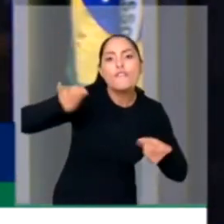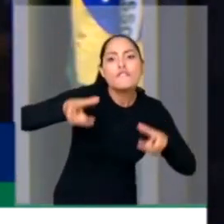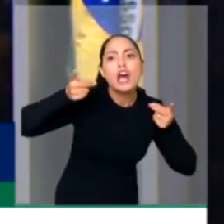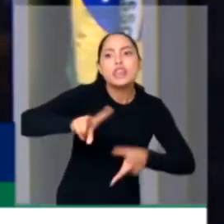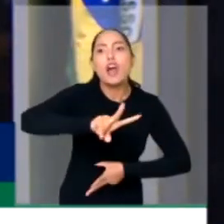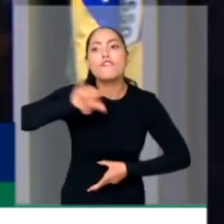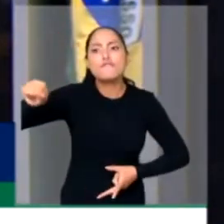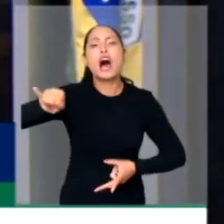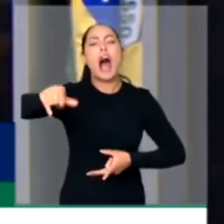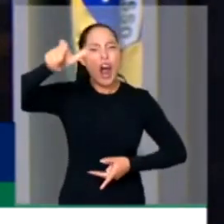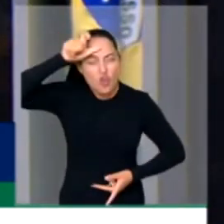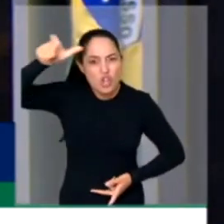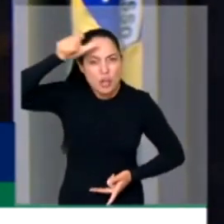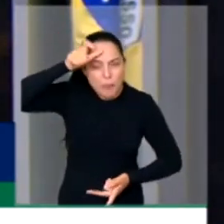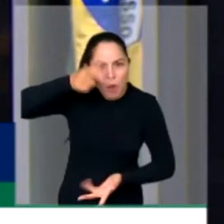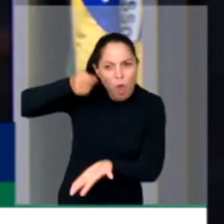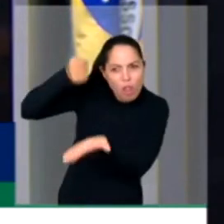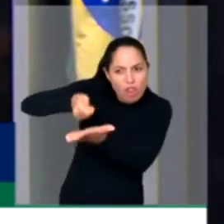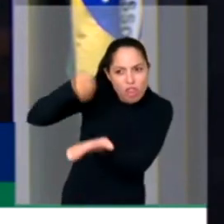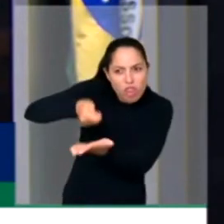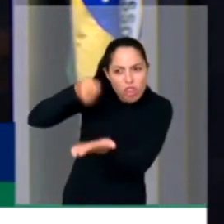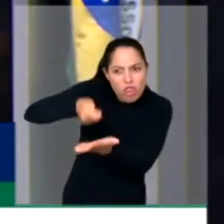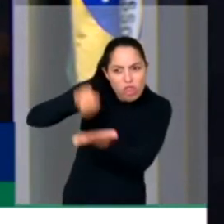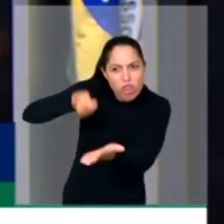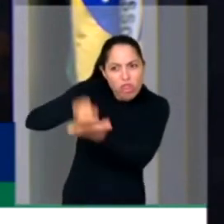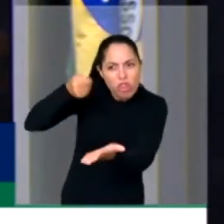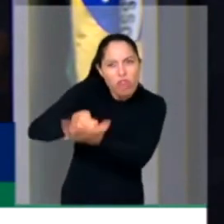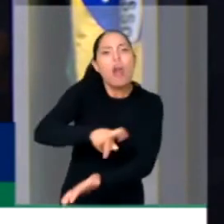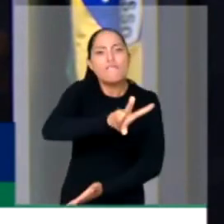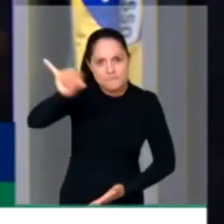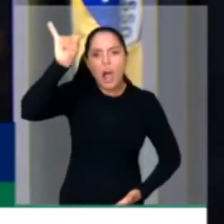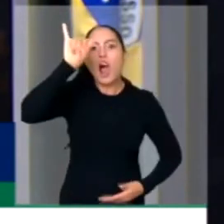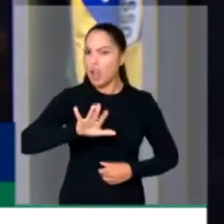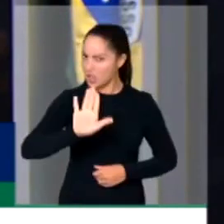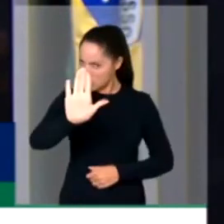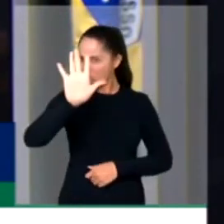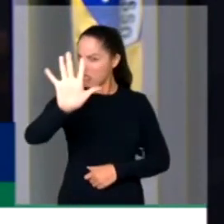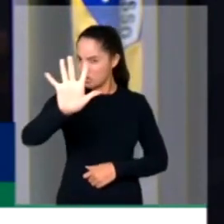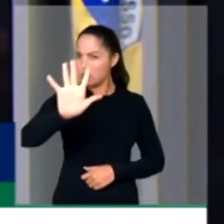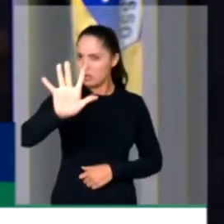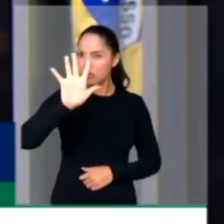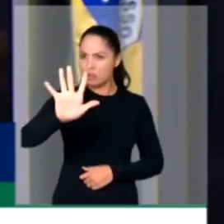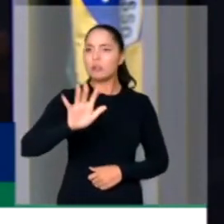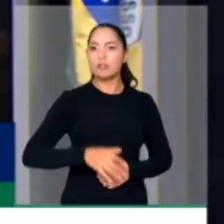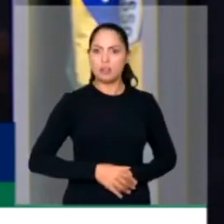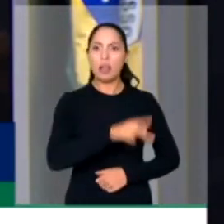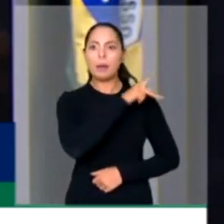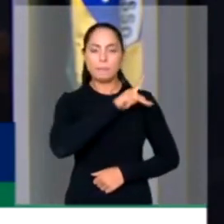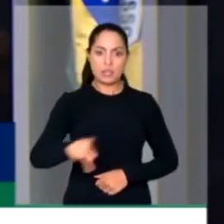capeta cobra com juros e correção monetária. Vamos aguardar o resultado da